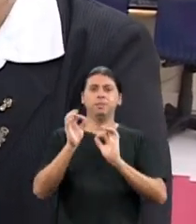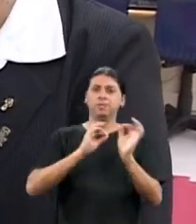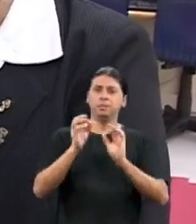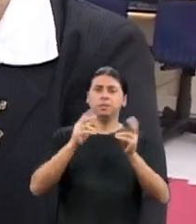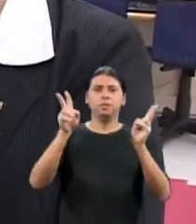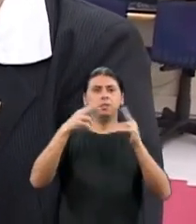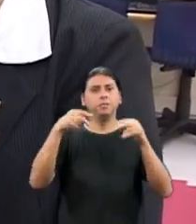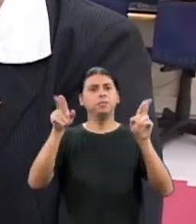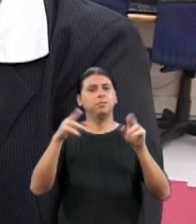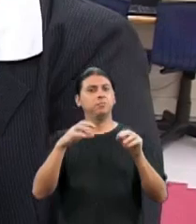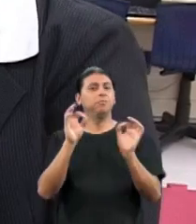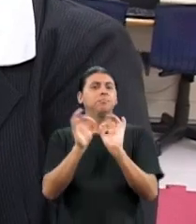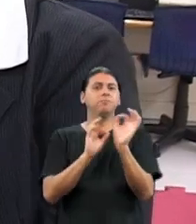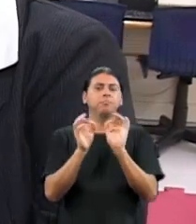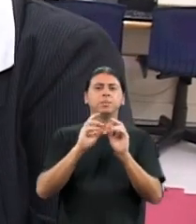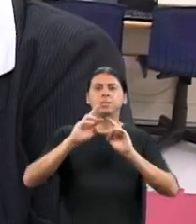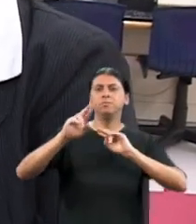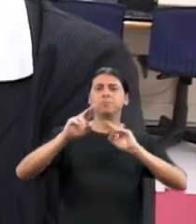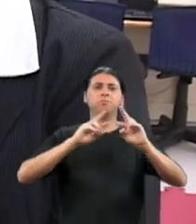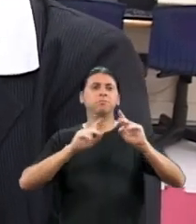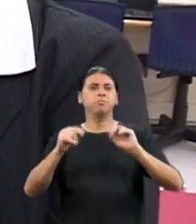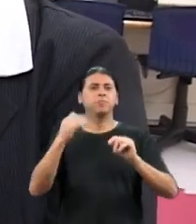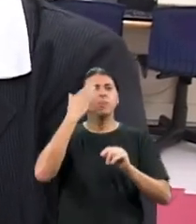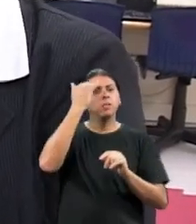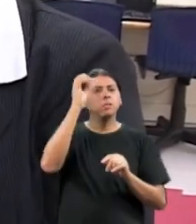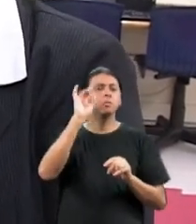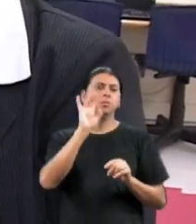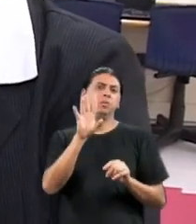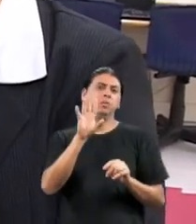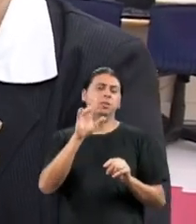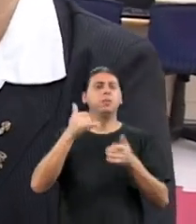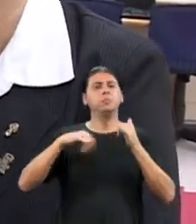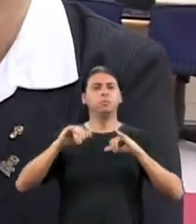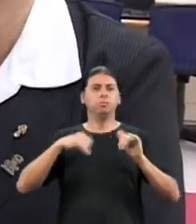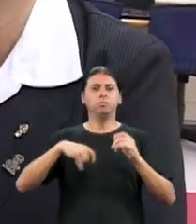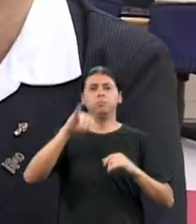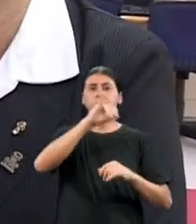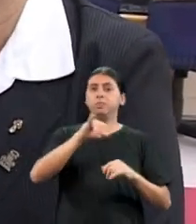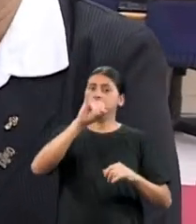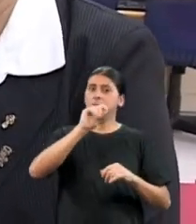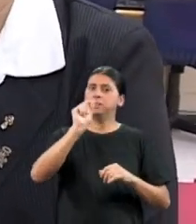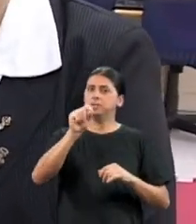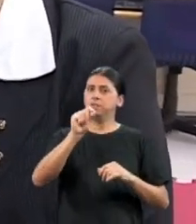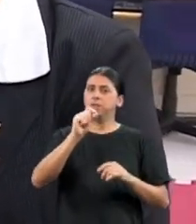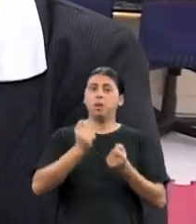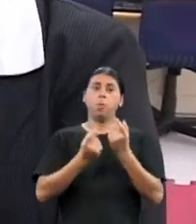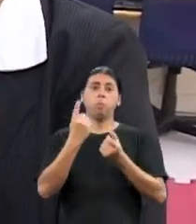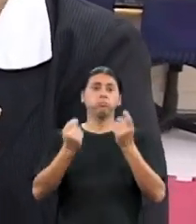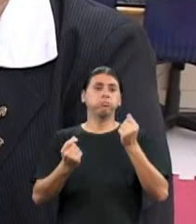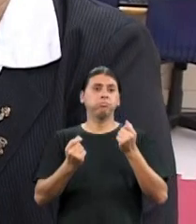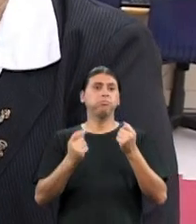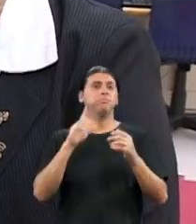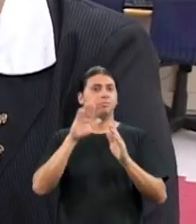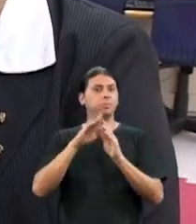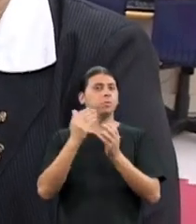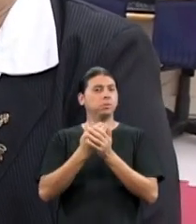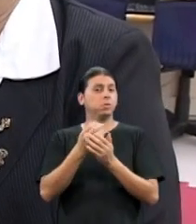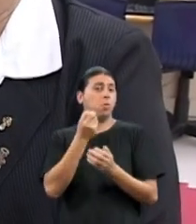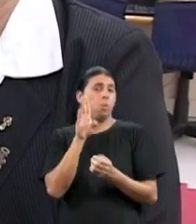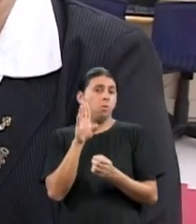ventos, de se fazer de conta, de ser um personagem de algo que eles estejam estudando